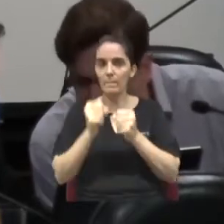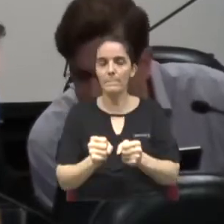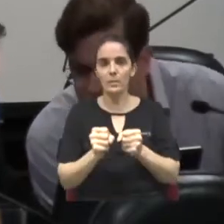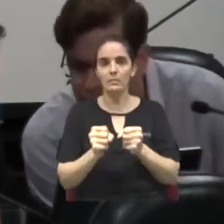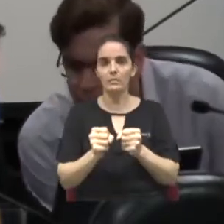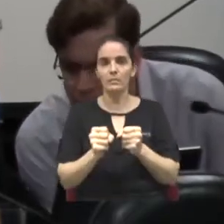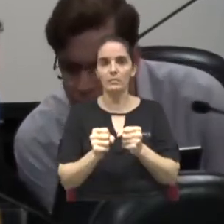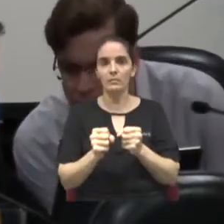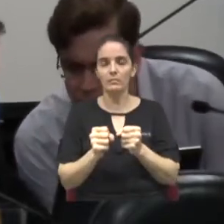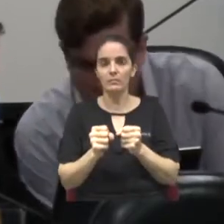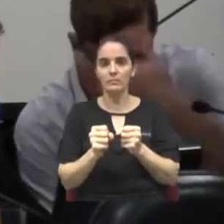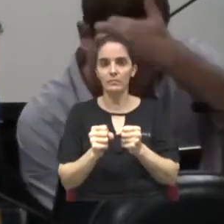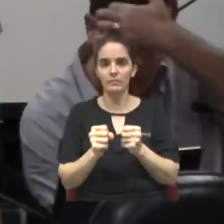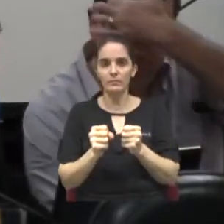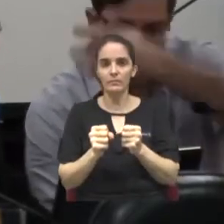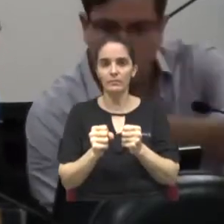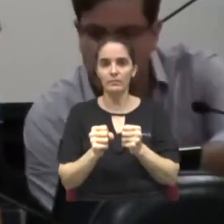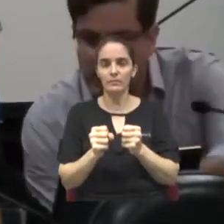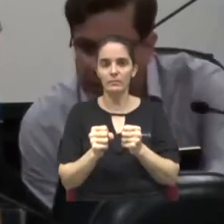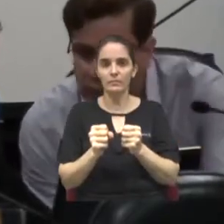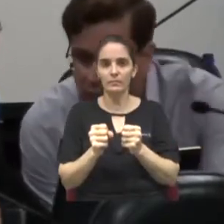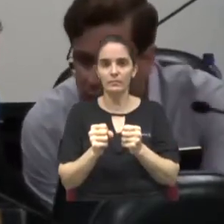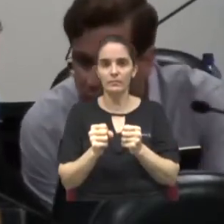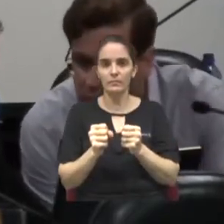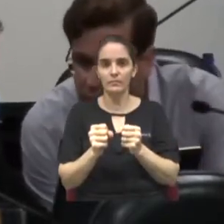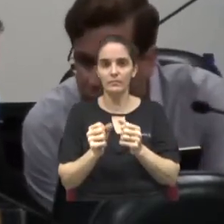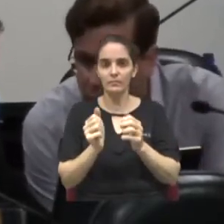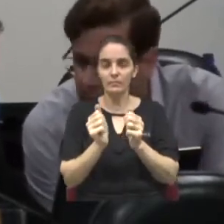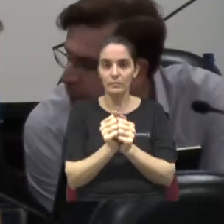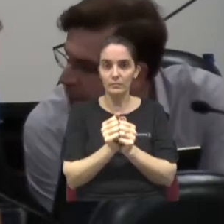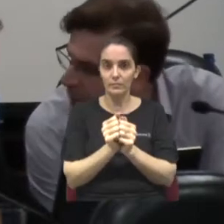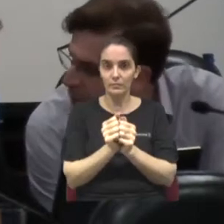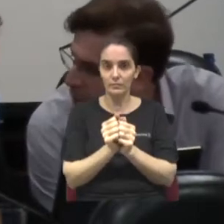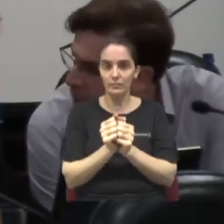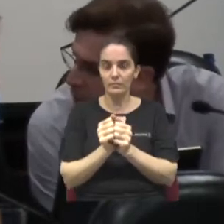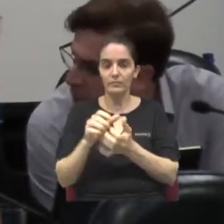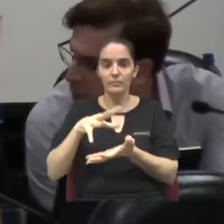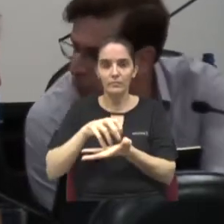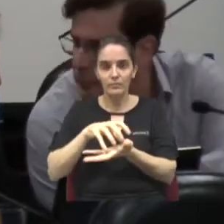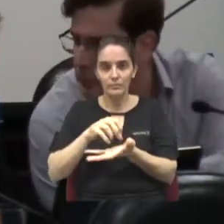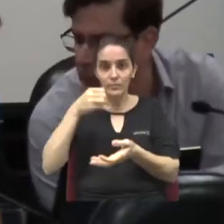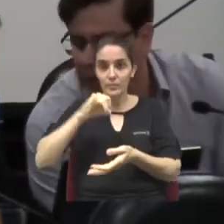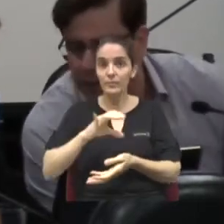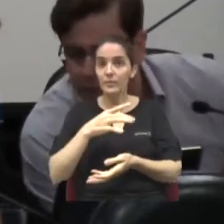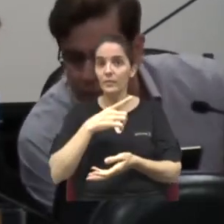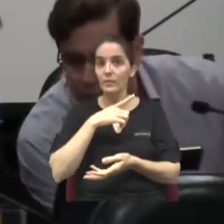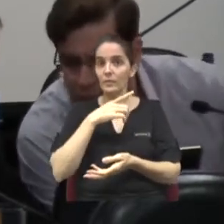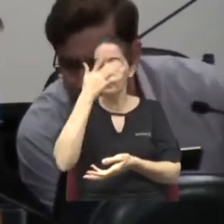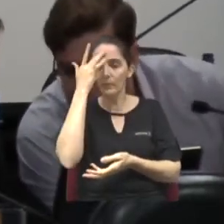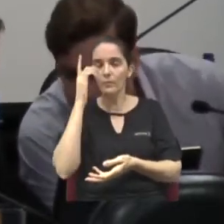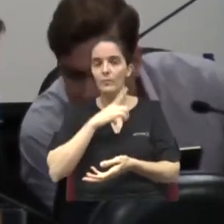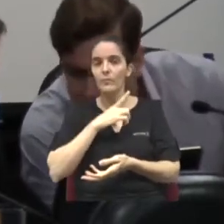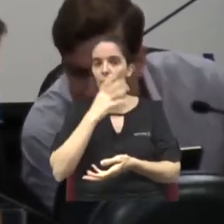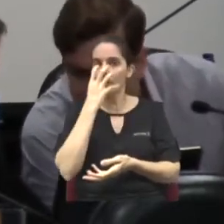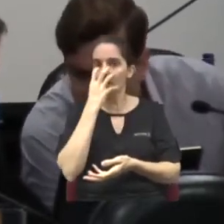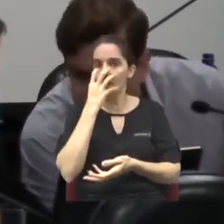no requerimento, adicionar se a pessoa possui cão em casa também, porque daí o dia que essa pessoa for